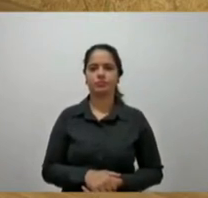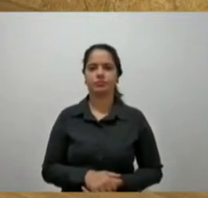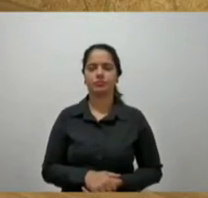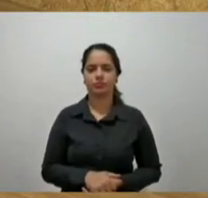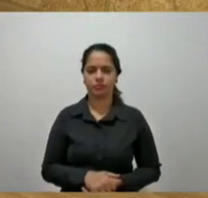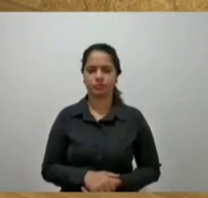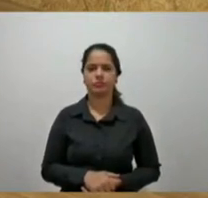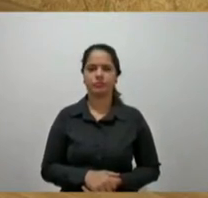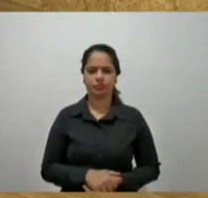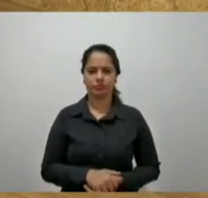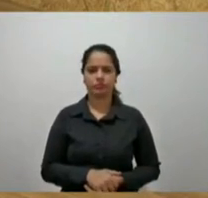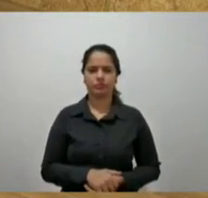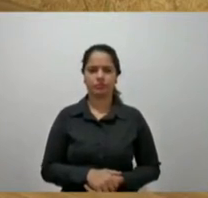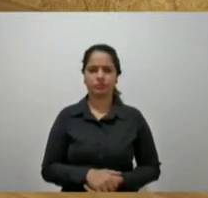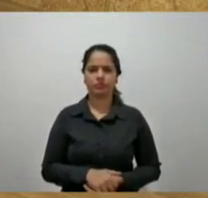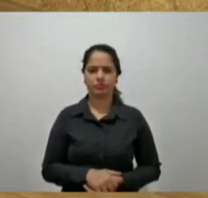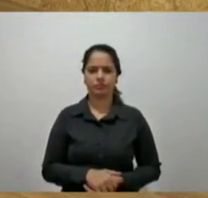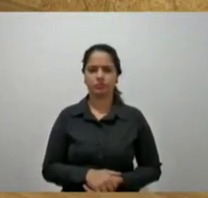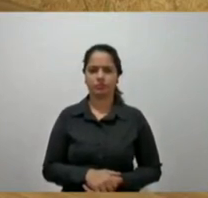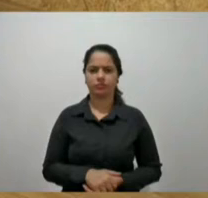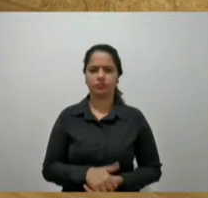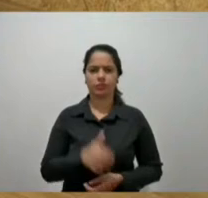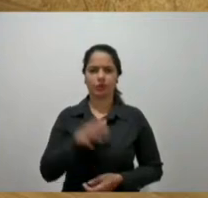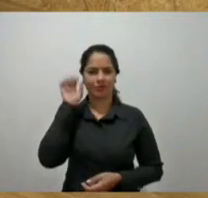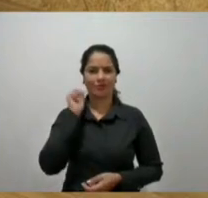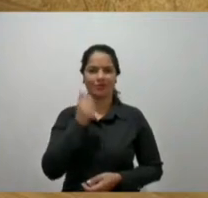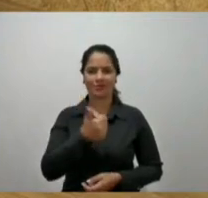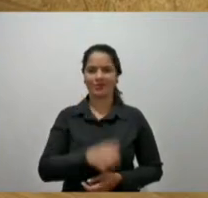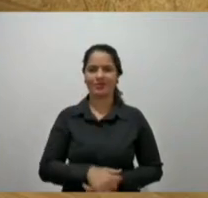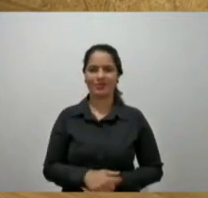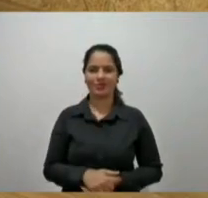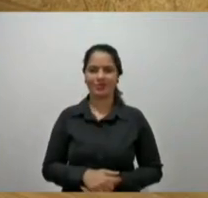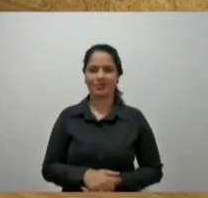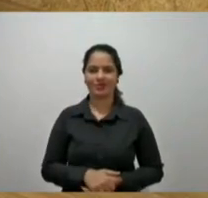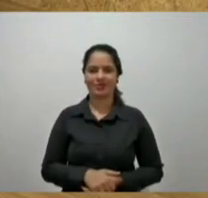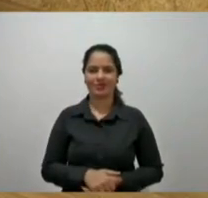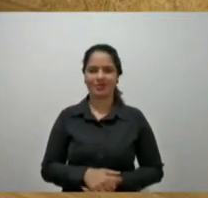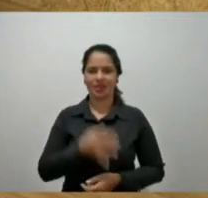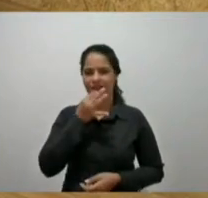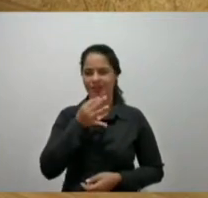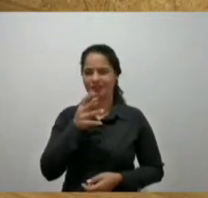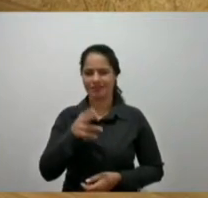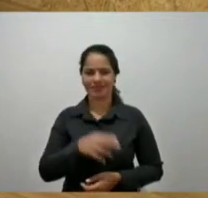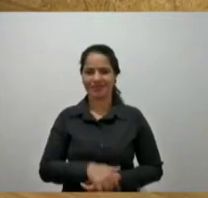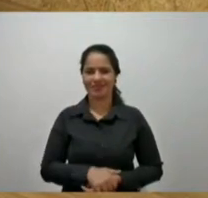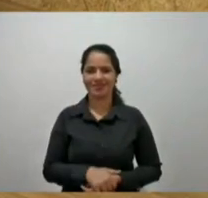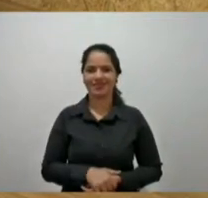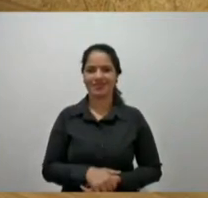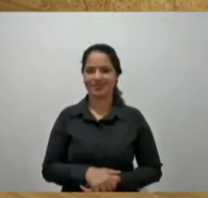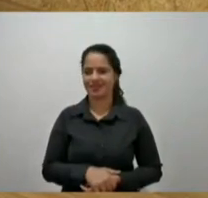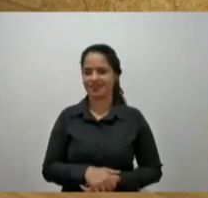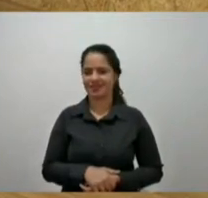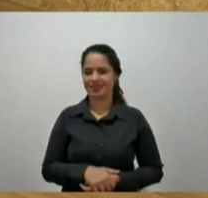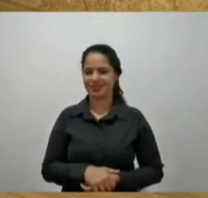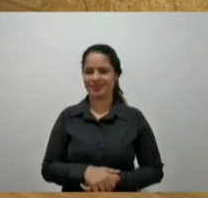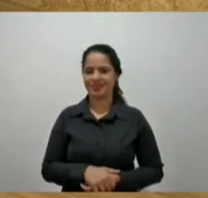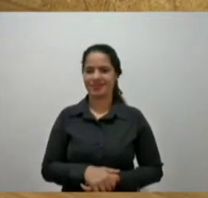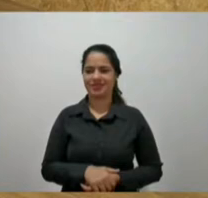Show. Acho que eu que não te ouço aqui agora. Eu estou ouvindo. Tá sem áudio você,